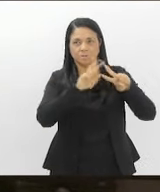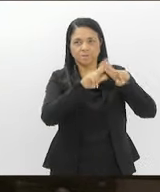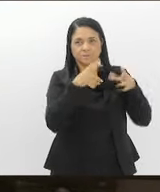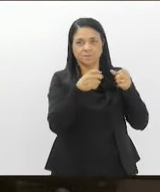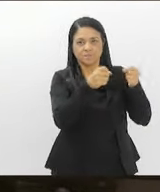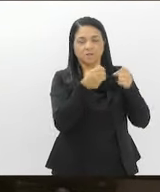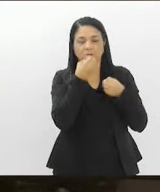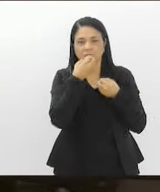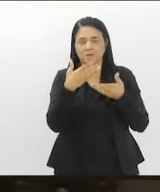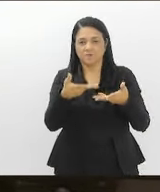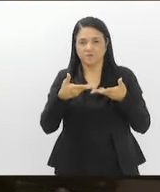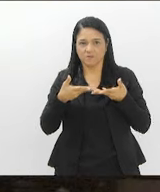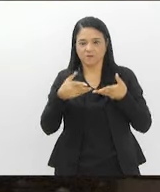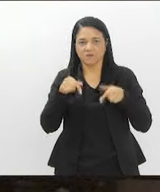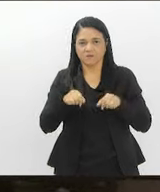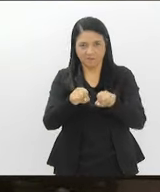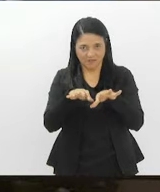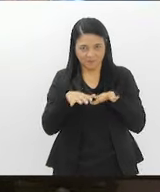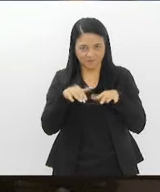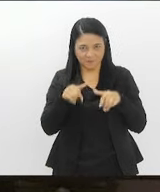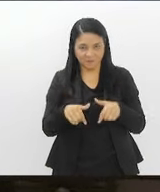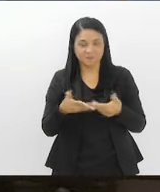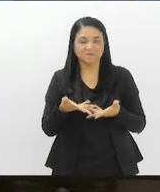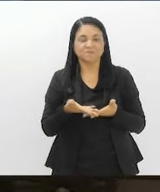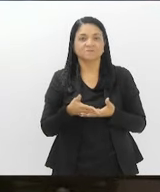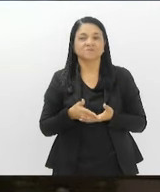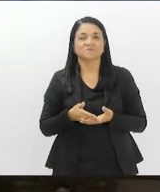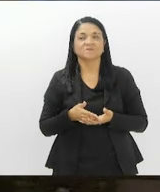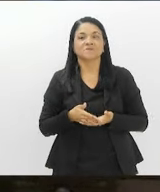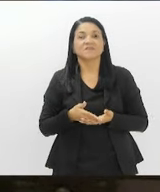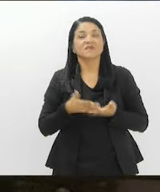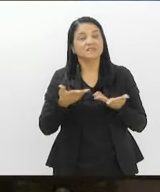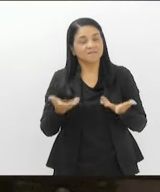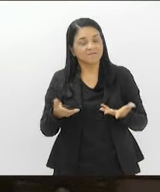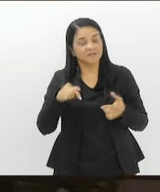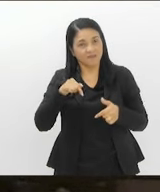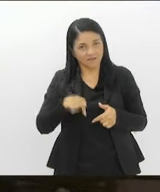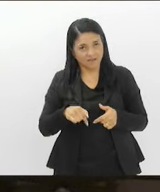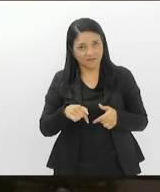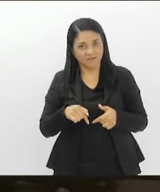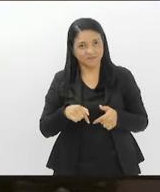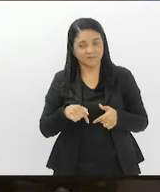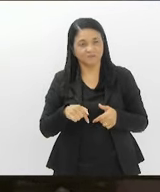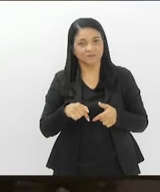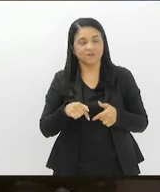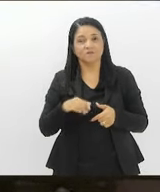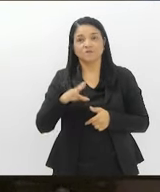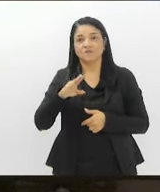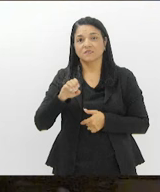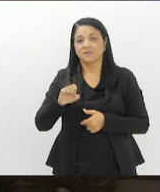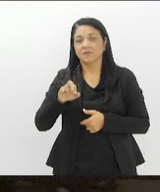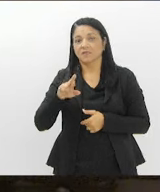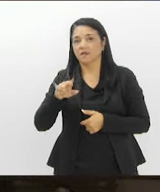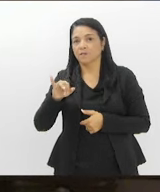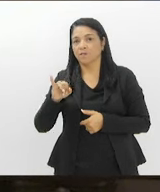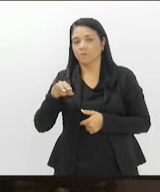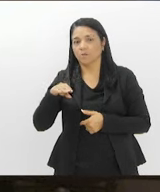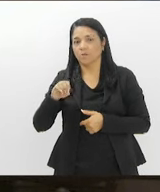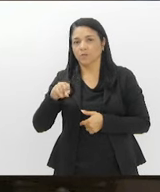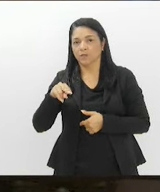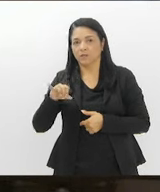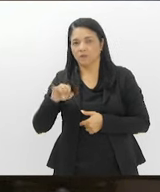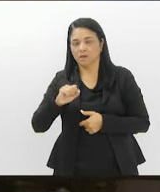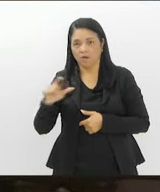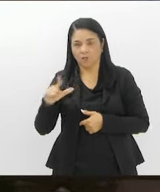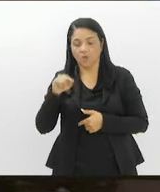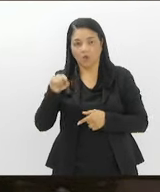a este Parlamento. E, como aqui quem faz o cerimonial é o